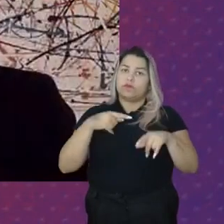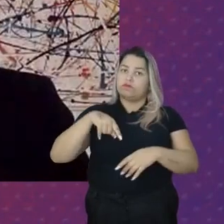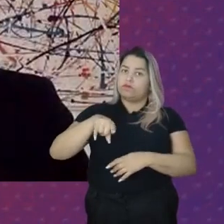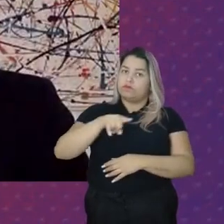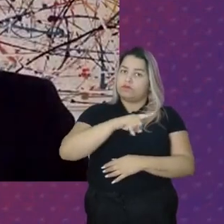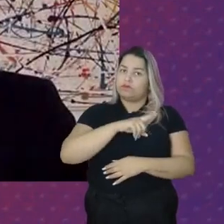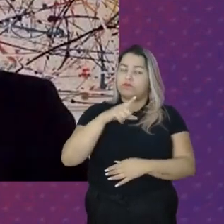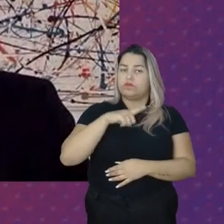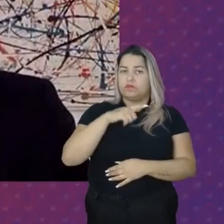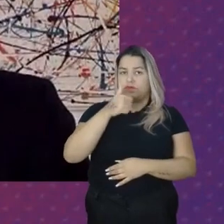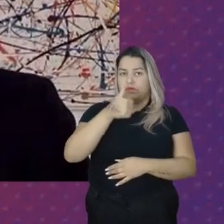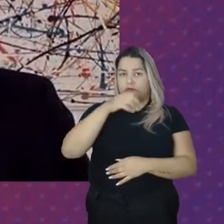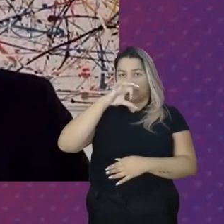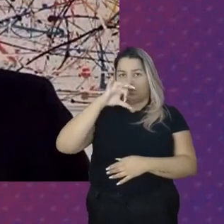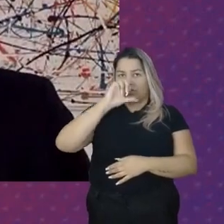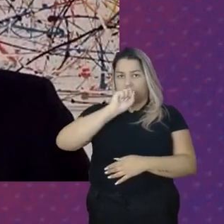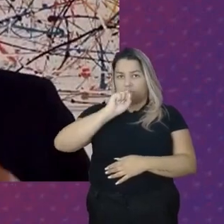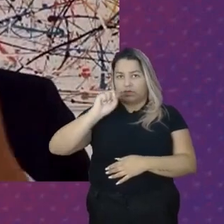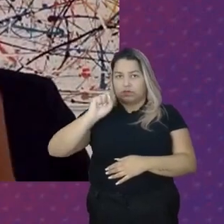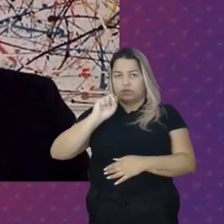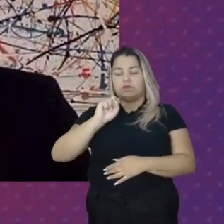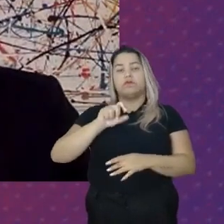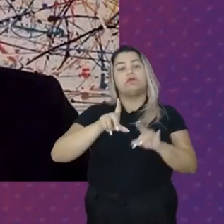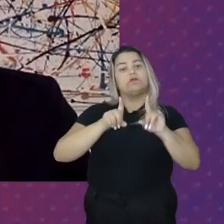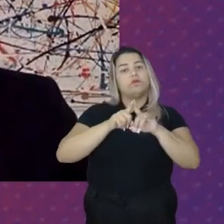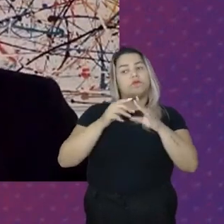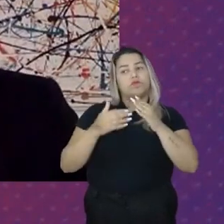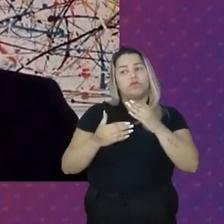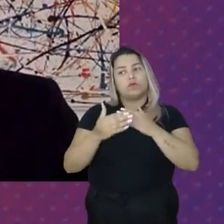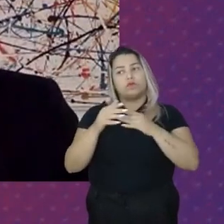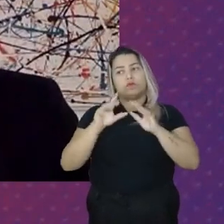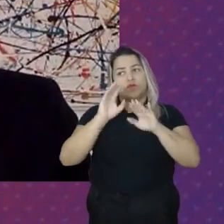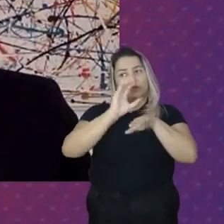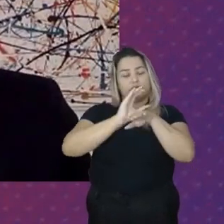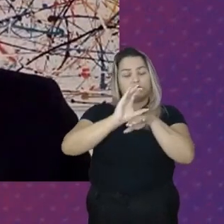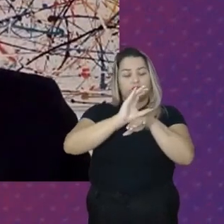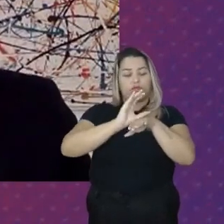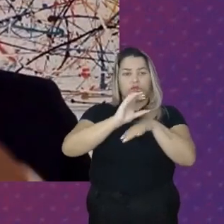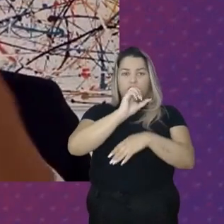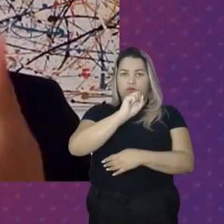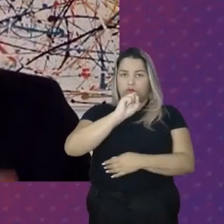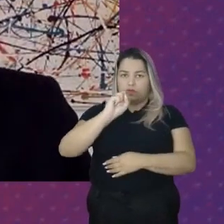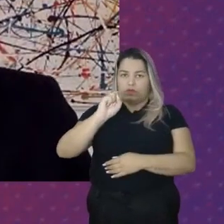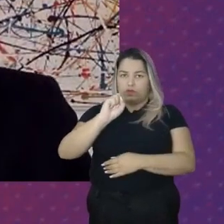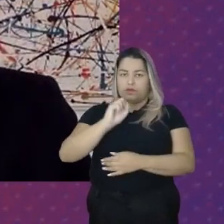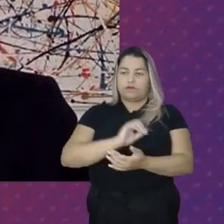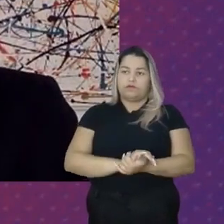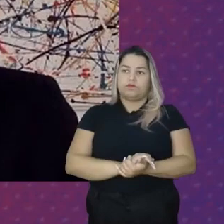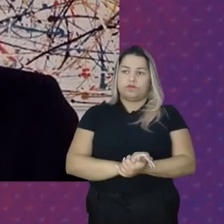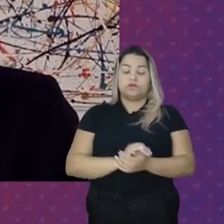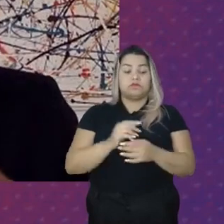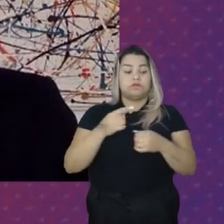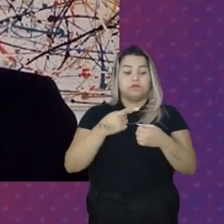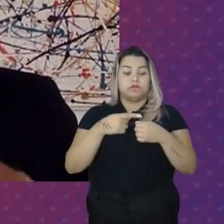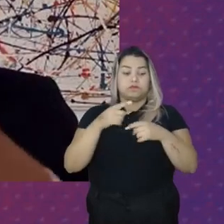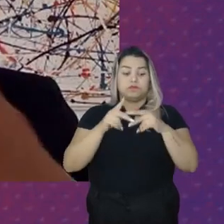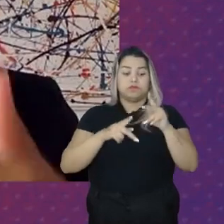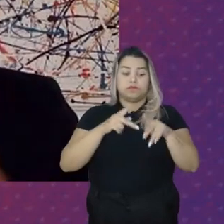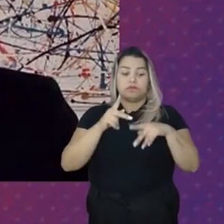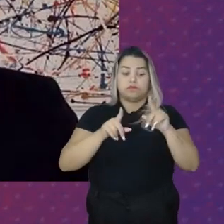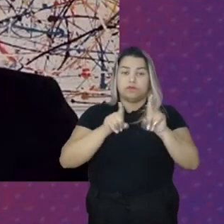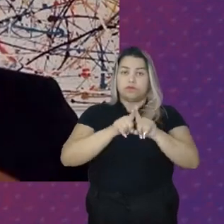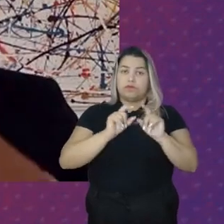em 1988, a promulgação da Constituição de 88, a Constituição Cidadã,